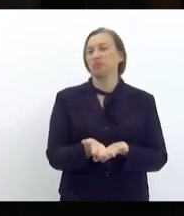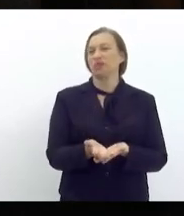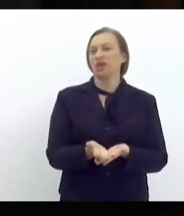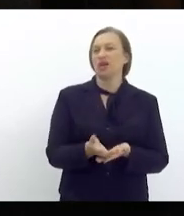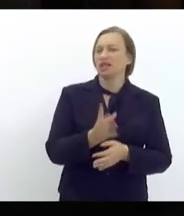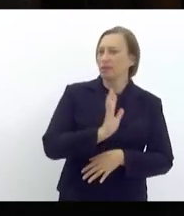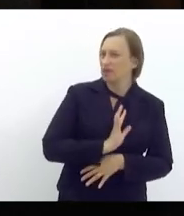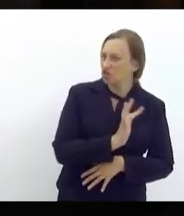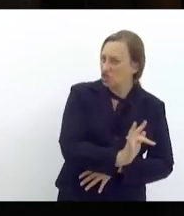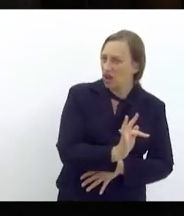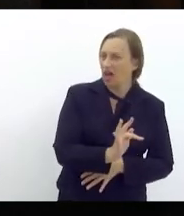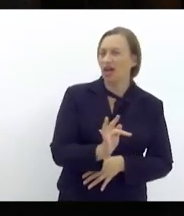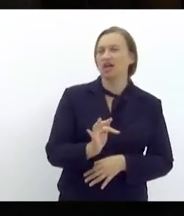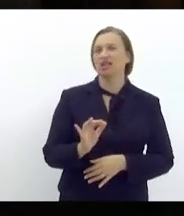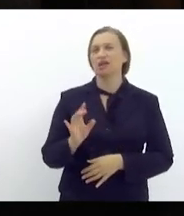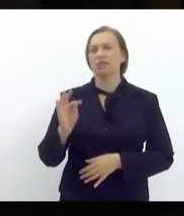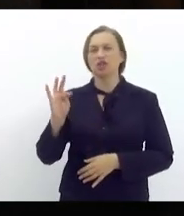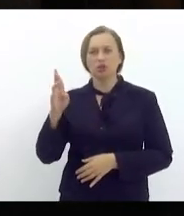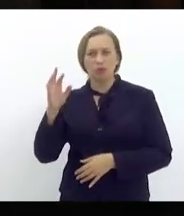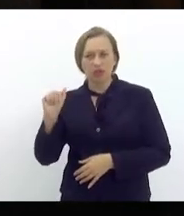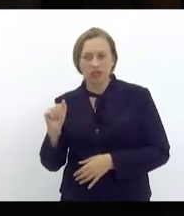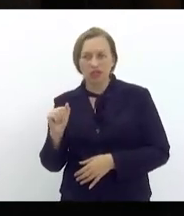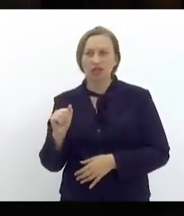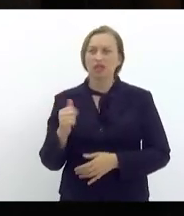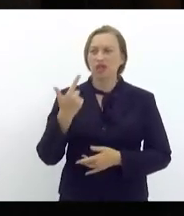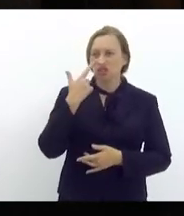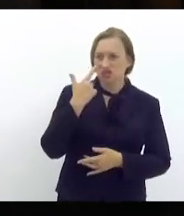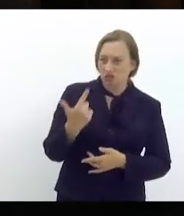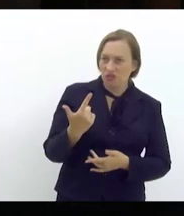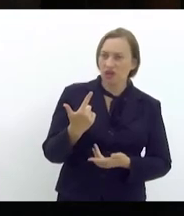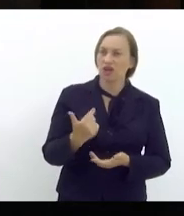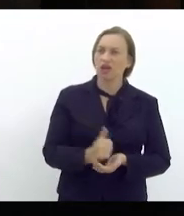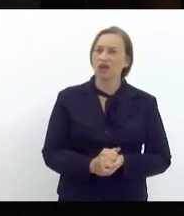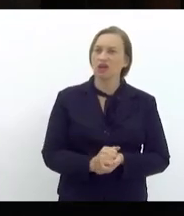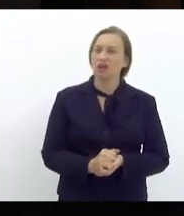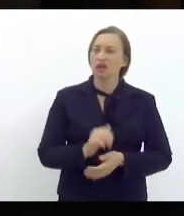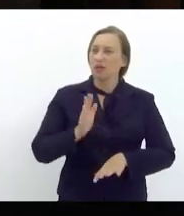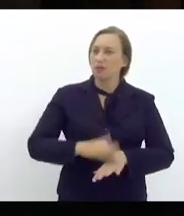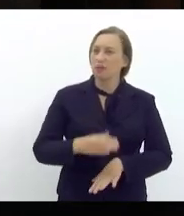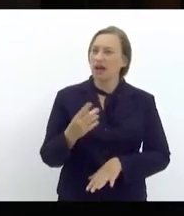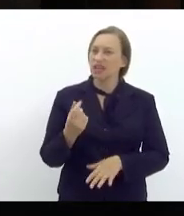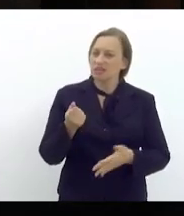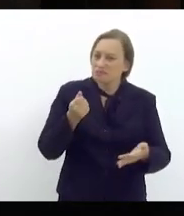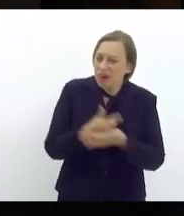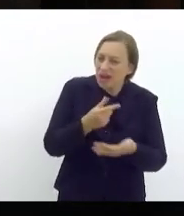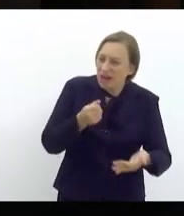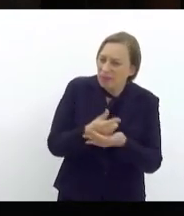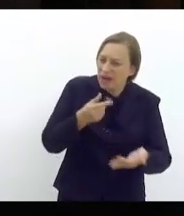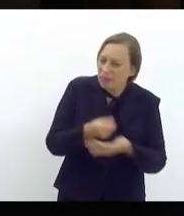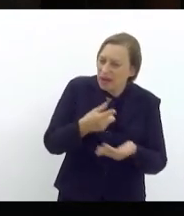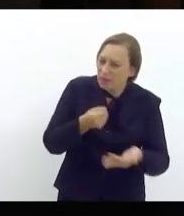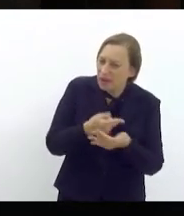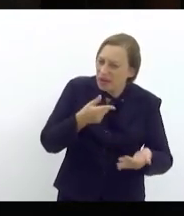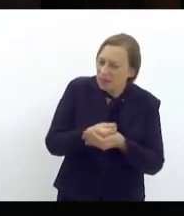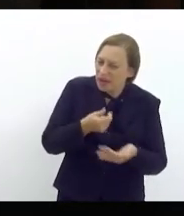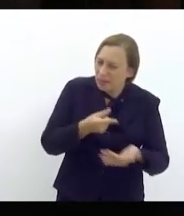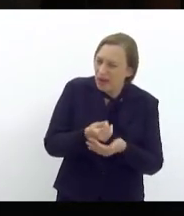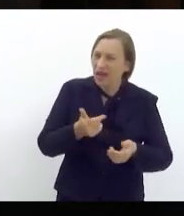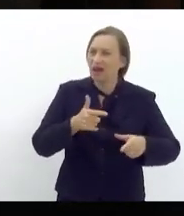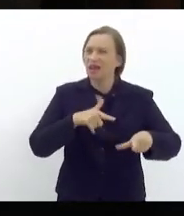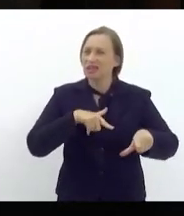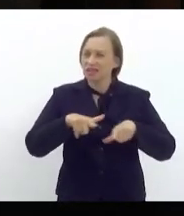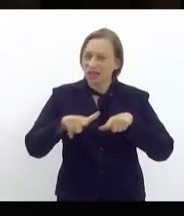metropolitana a gente vê que a privatização só trouxe mais tarifas mais taxas mais de serviço